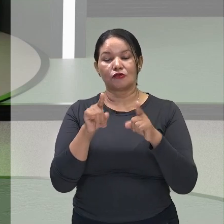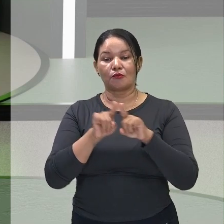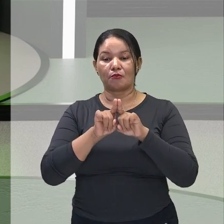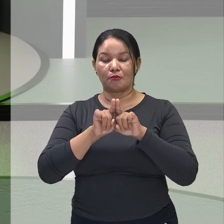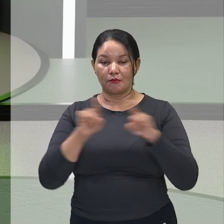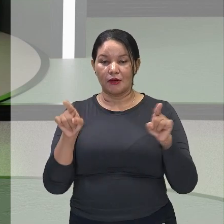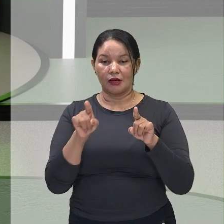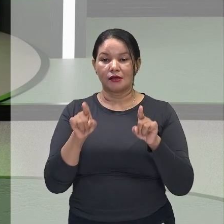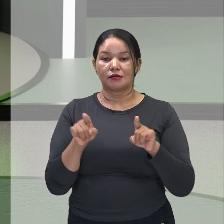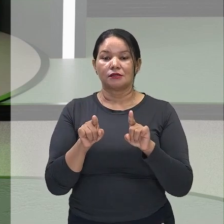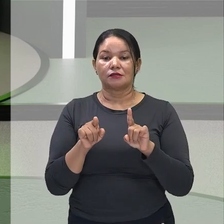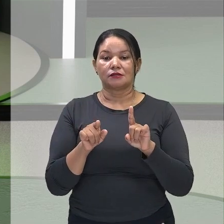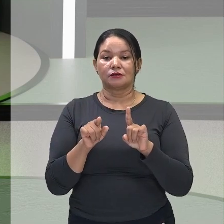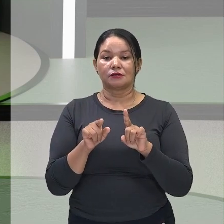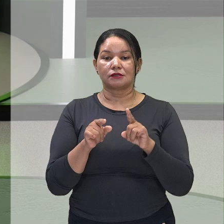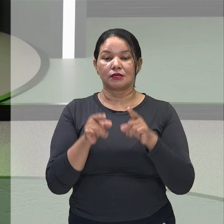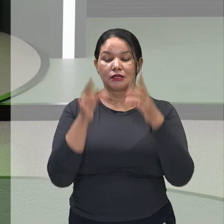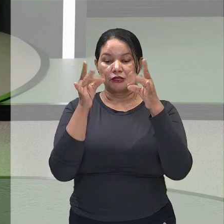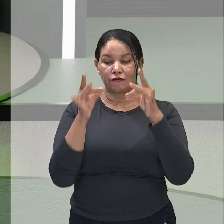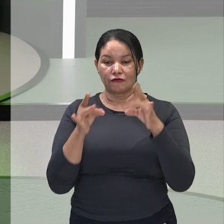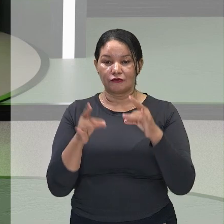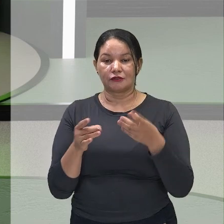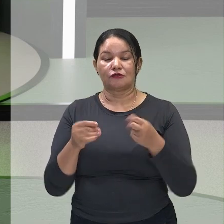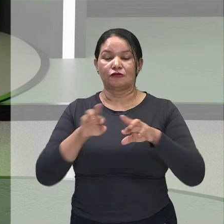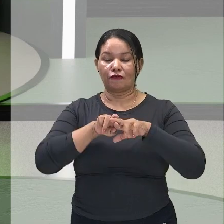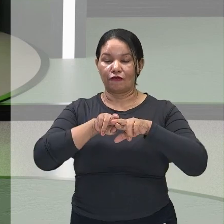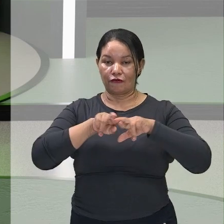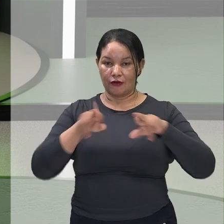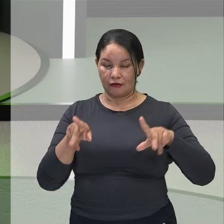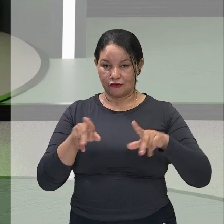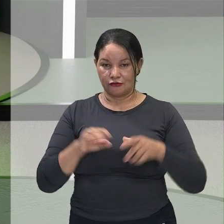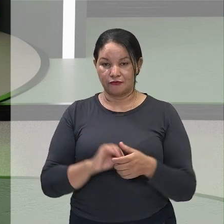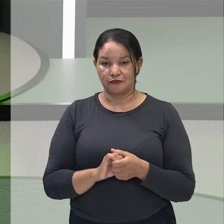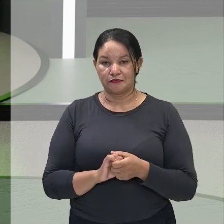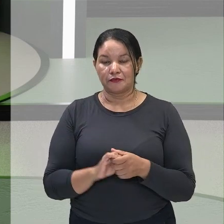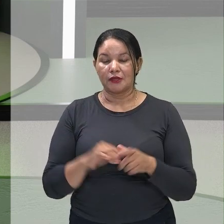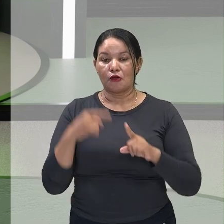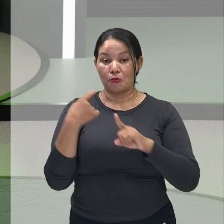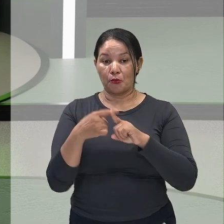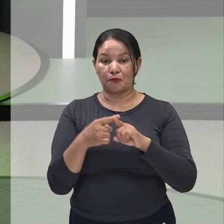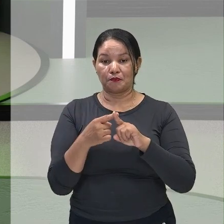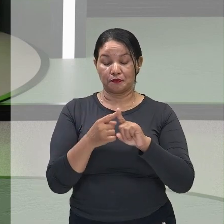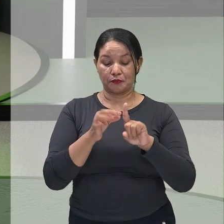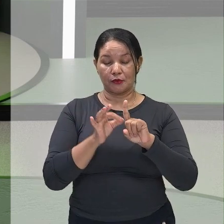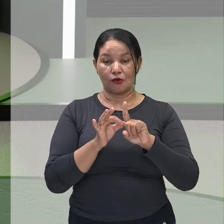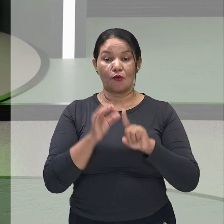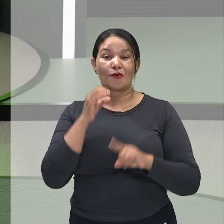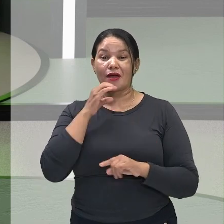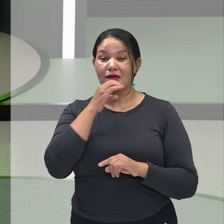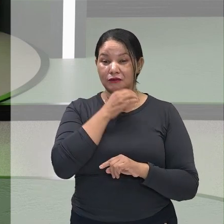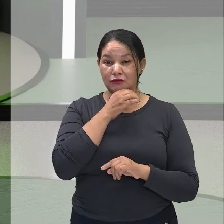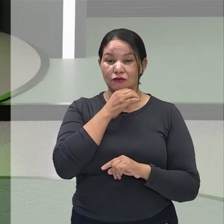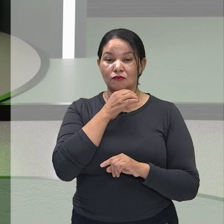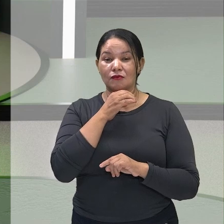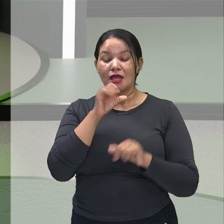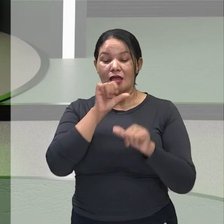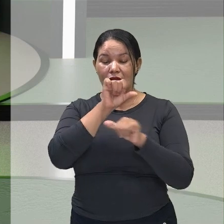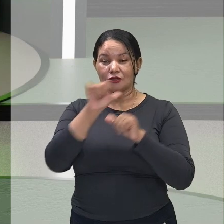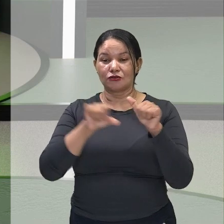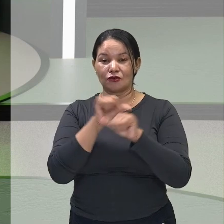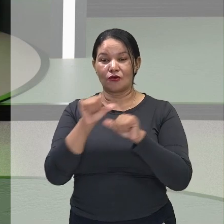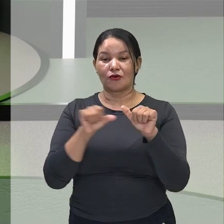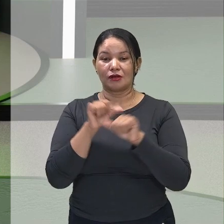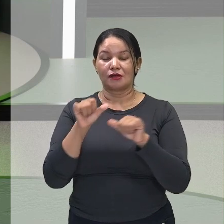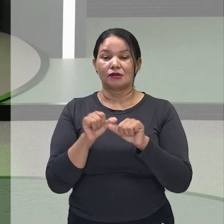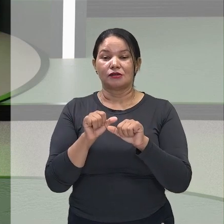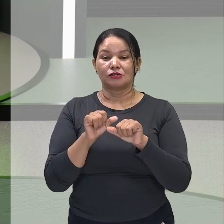apresentam definições completamente diferentes. O calor designa a troca de energia entre